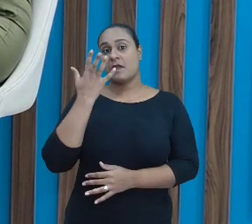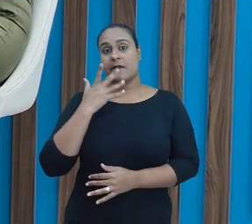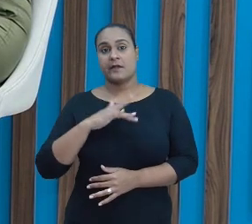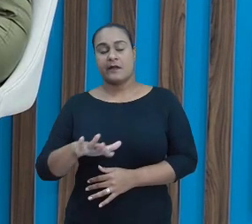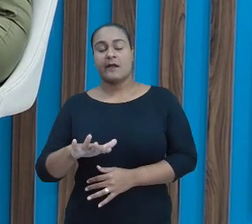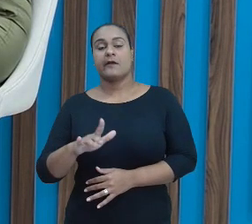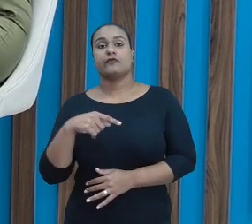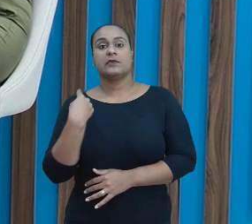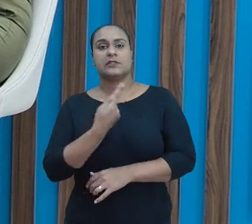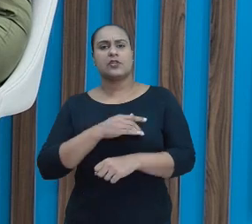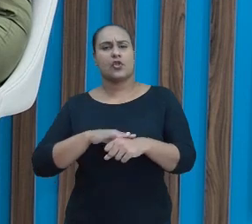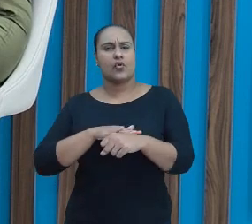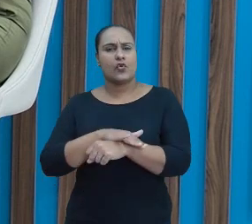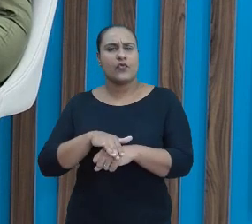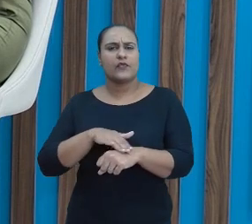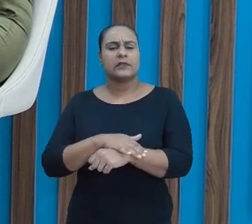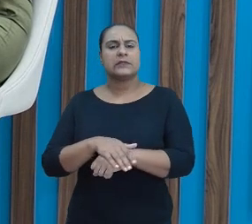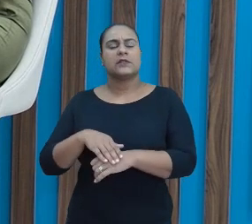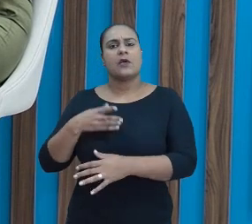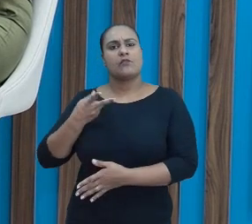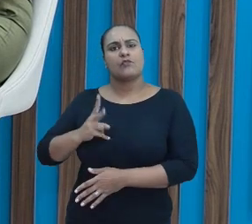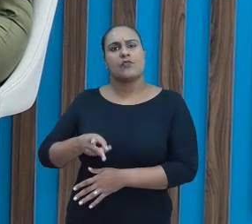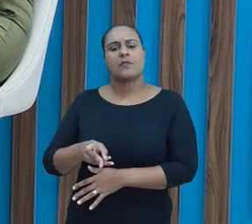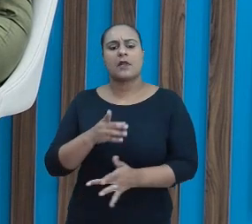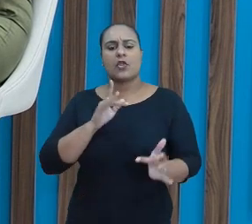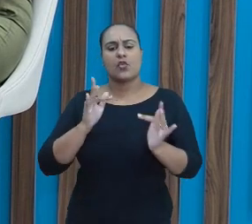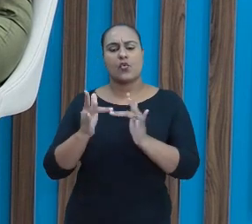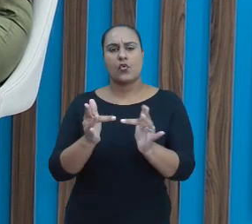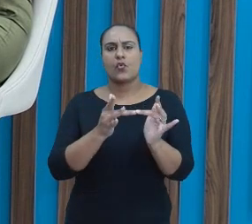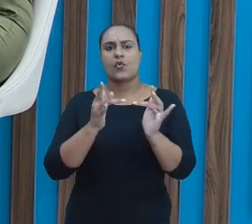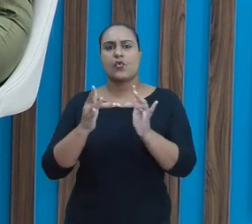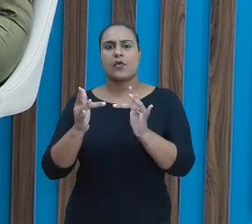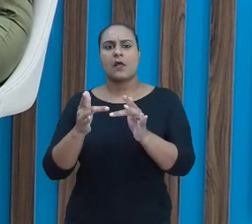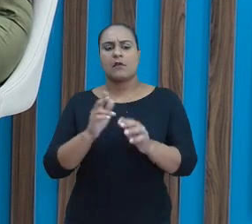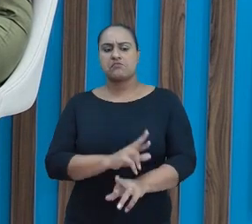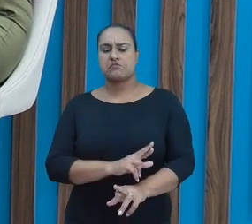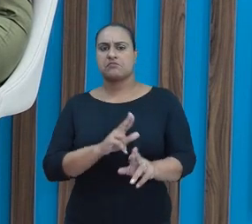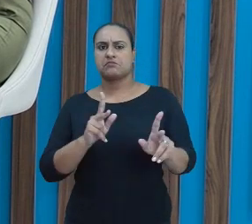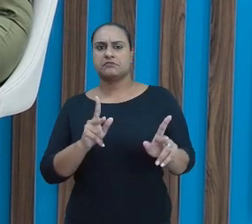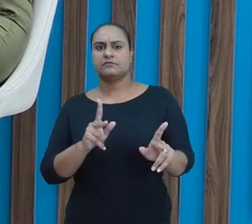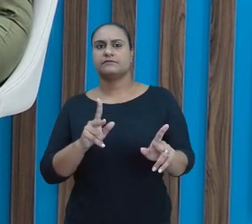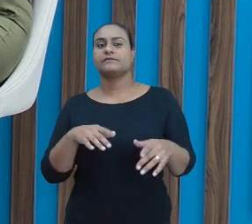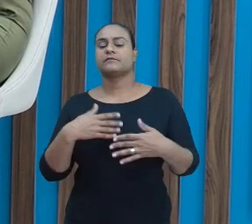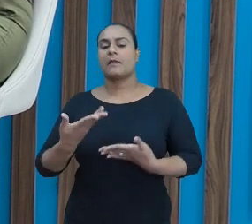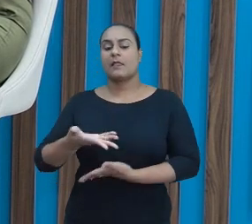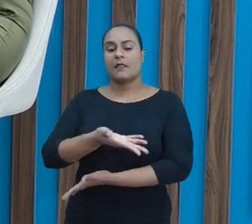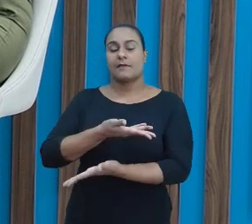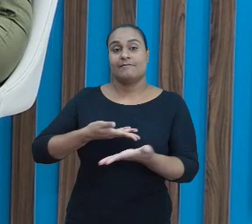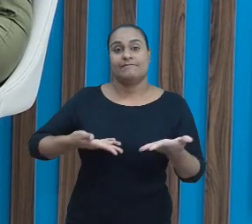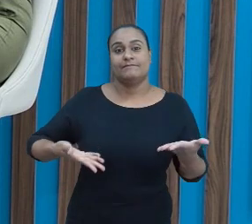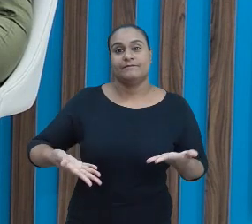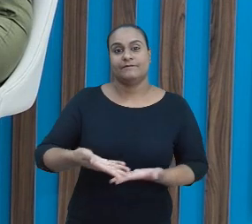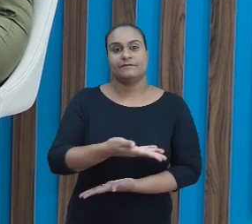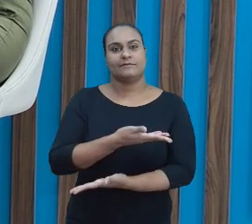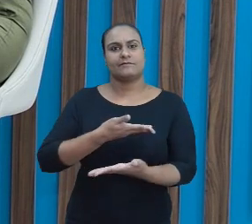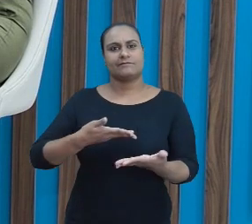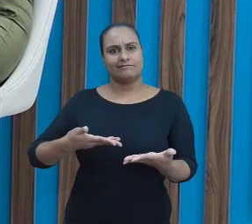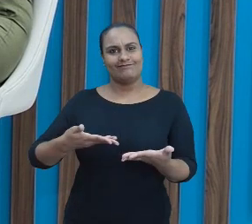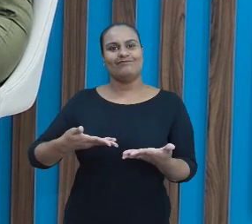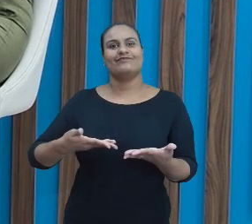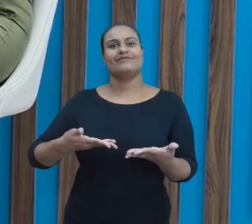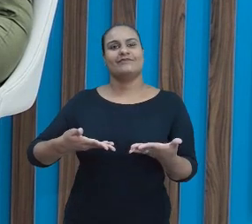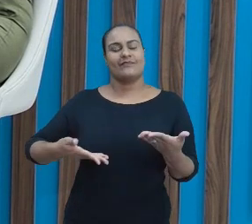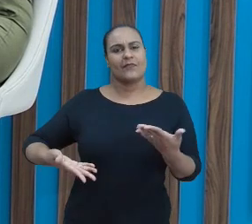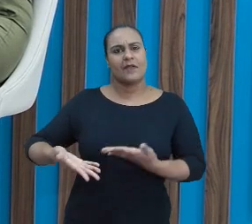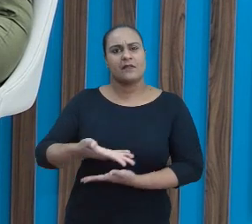gente tem conversado desde cedo, que está nesse contato com esse diferente, né, passando a conviver, criando laços